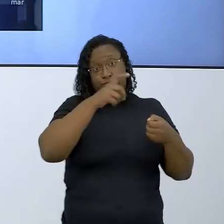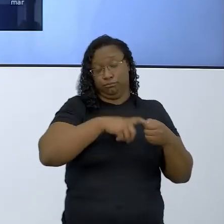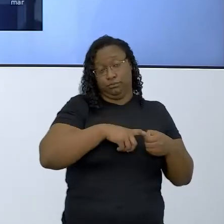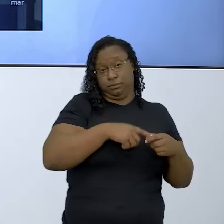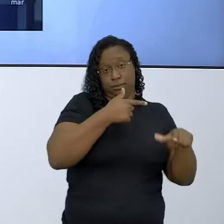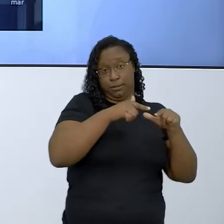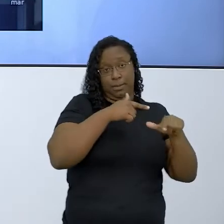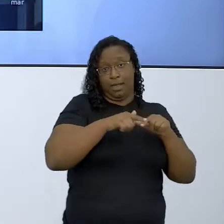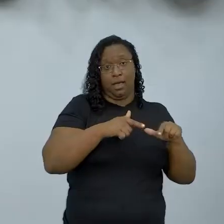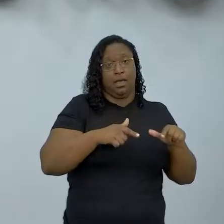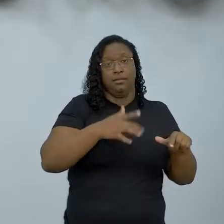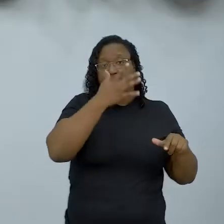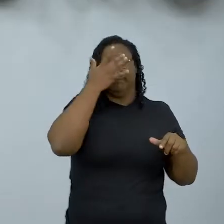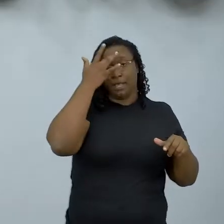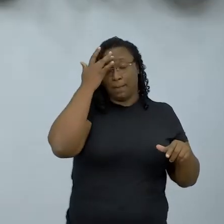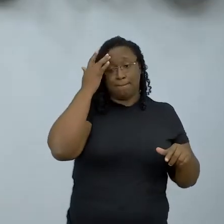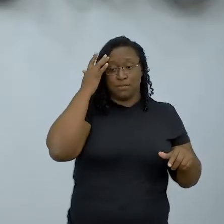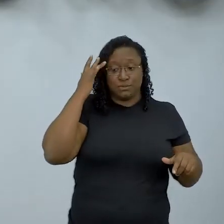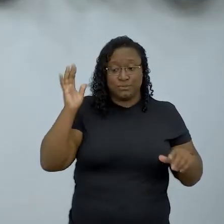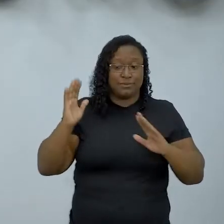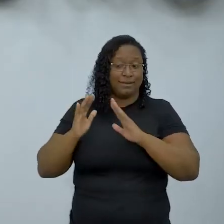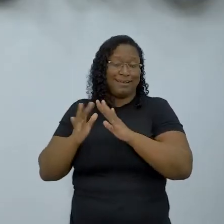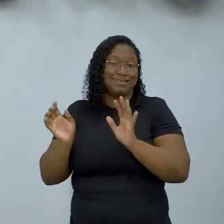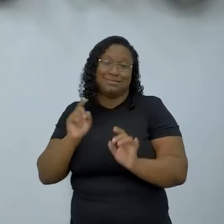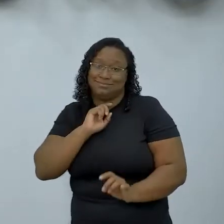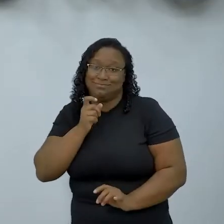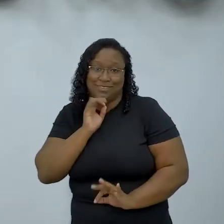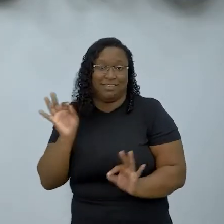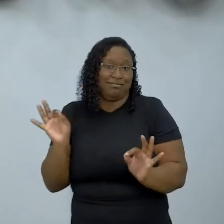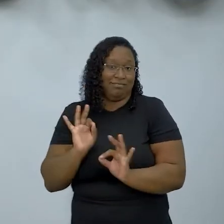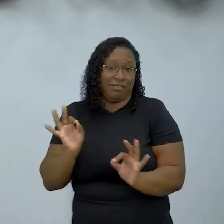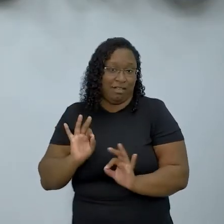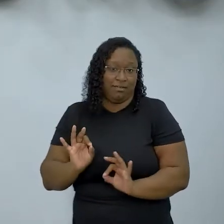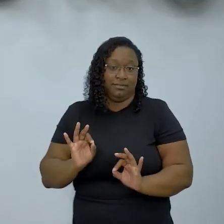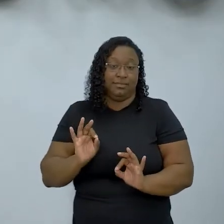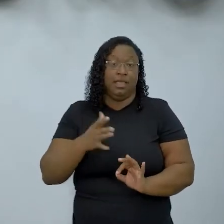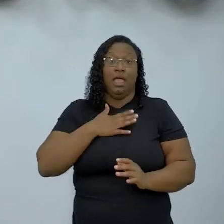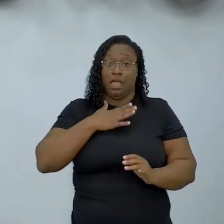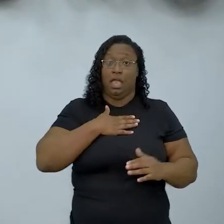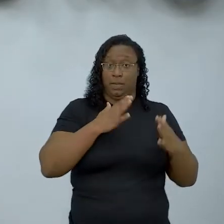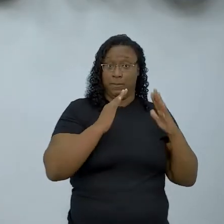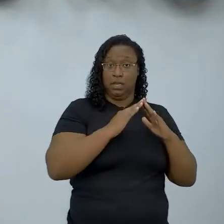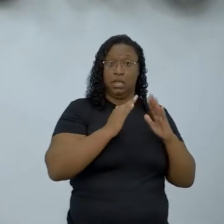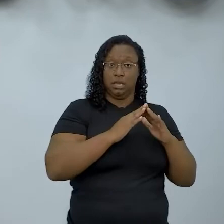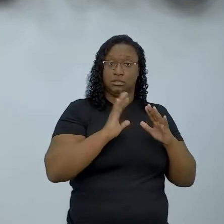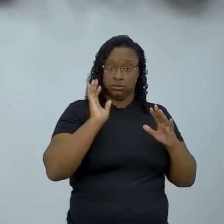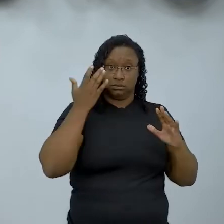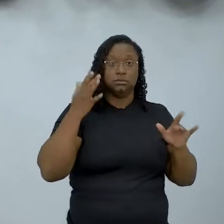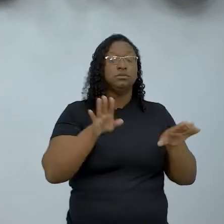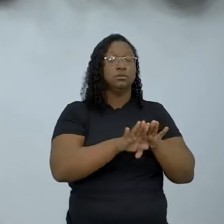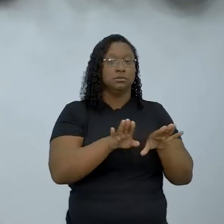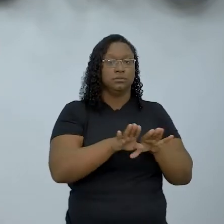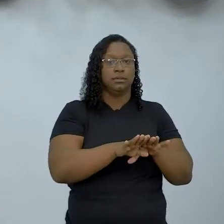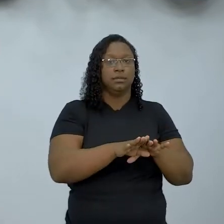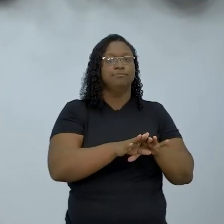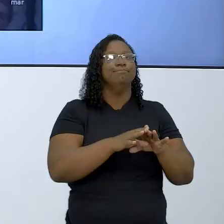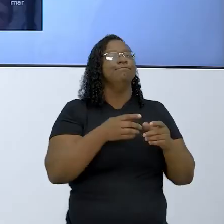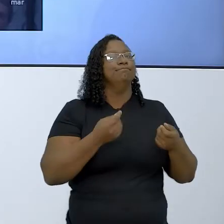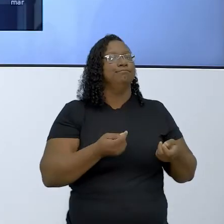dela. Porque deu uma estabilizada e deu uma diminuída, né? Na minha casa eu percebi que aconteceu isso também com essa coisa do home office. Deu uma diferença